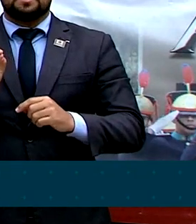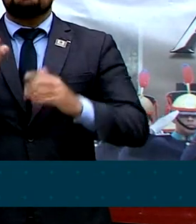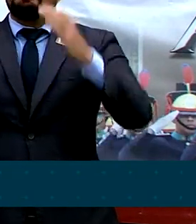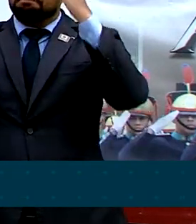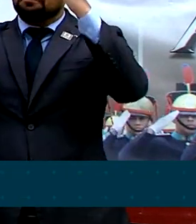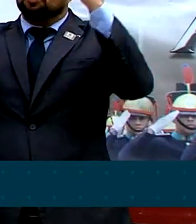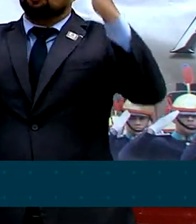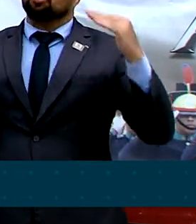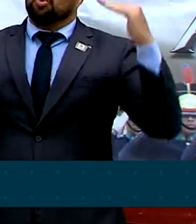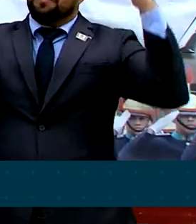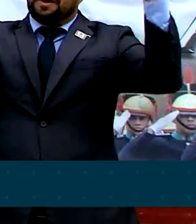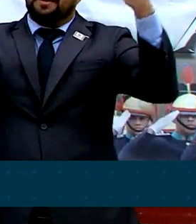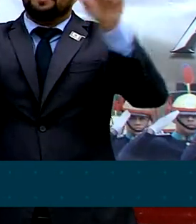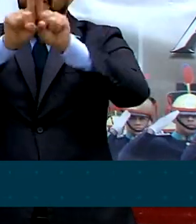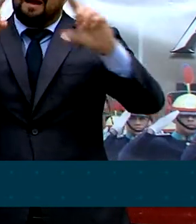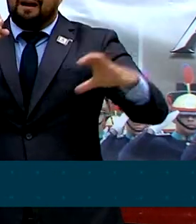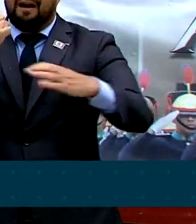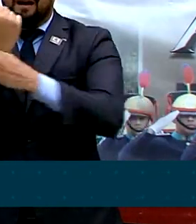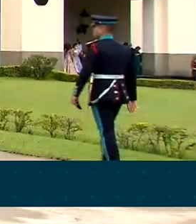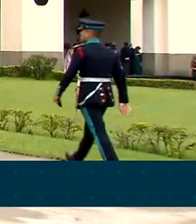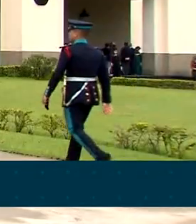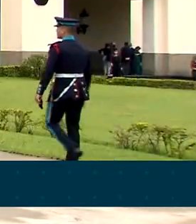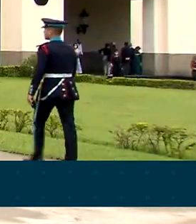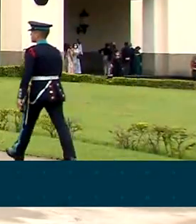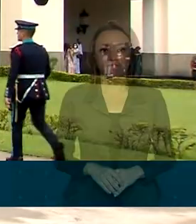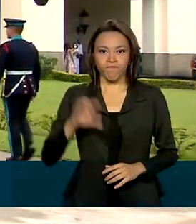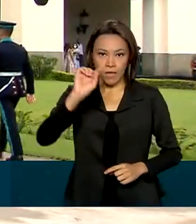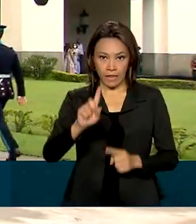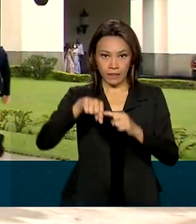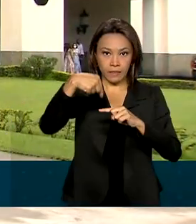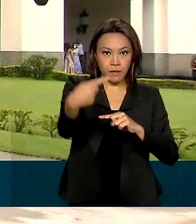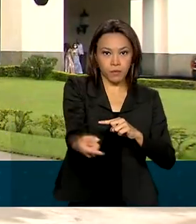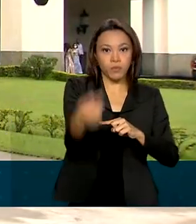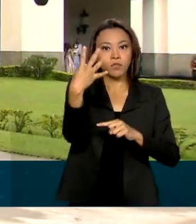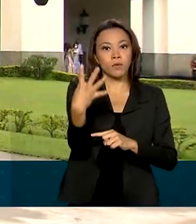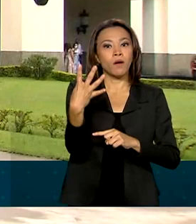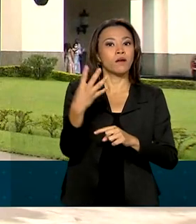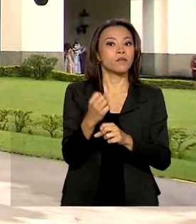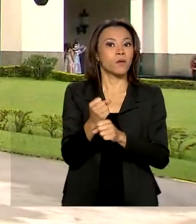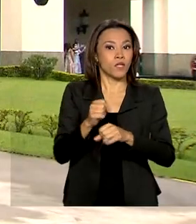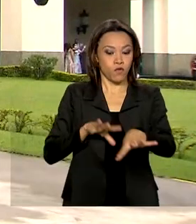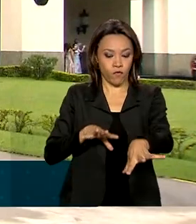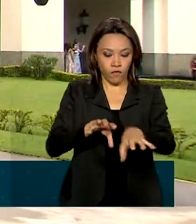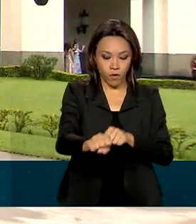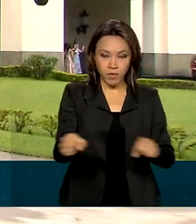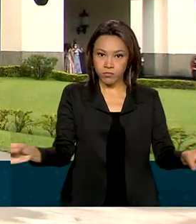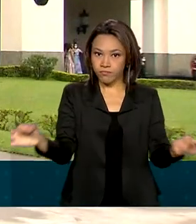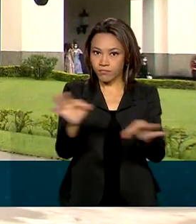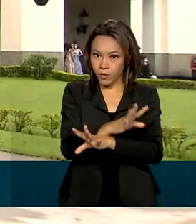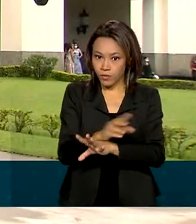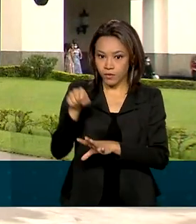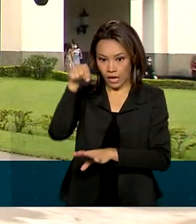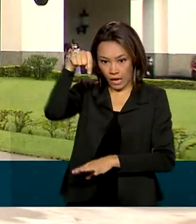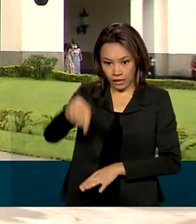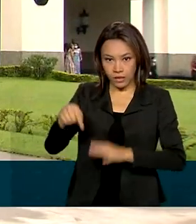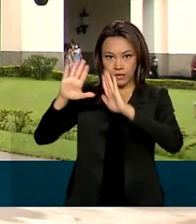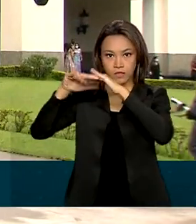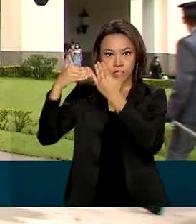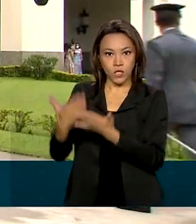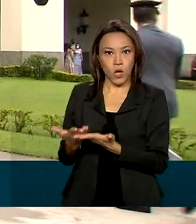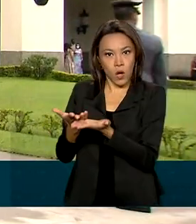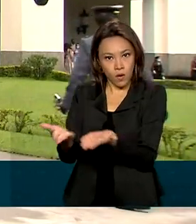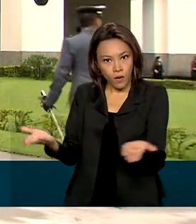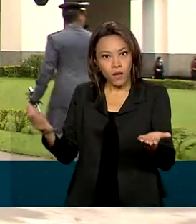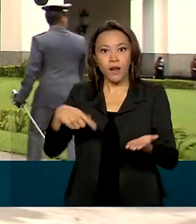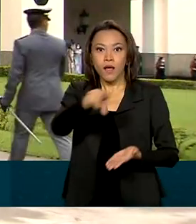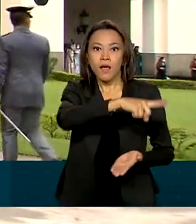soberania e garantir a nossa liberdade. Depois de 4 anos de formação na Academia Militar das Agulhas Negras, os